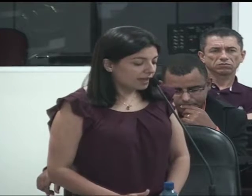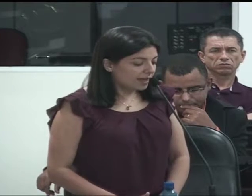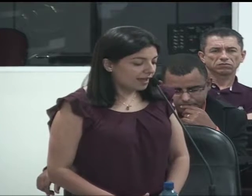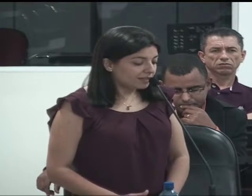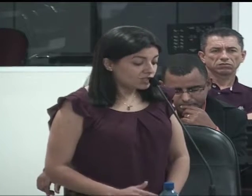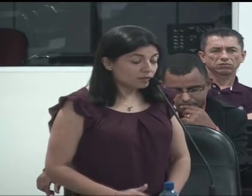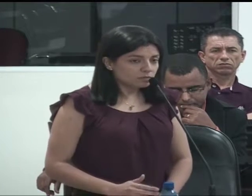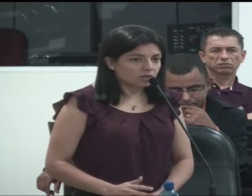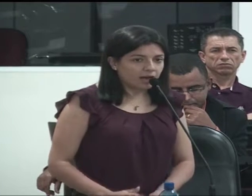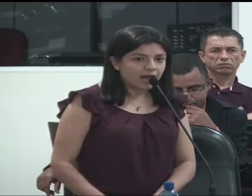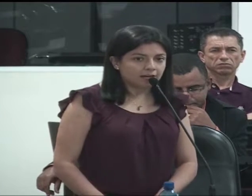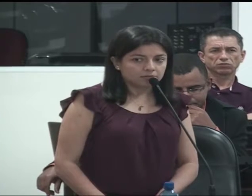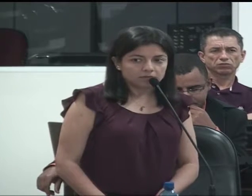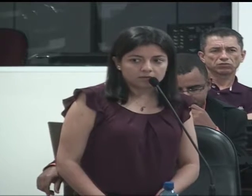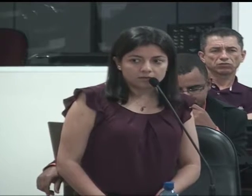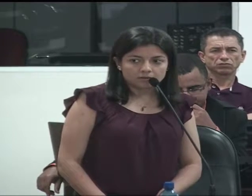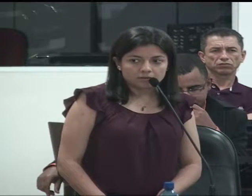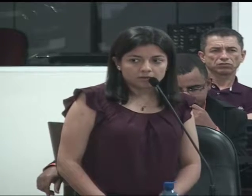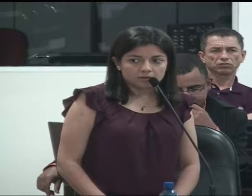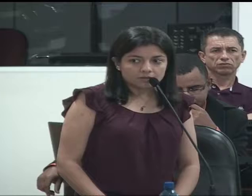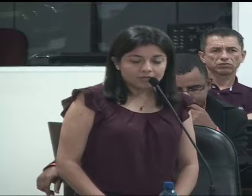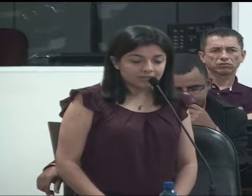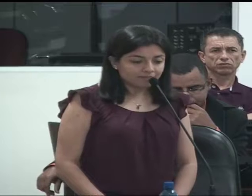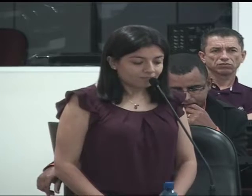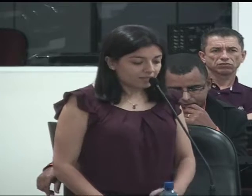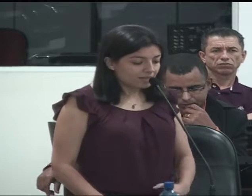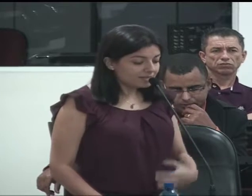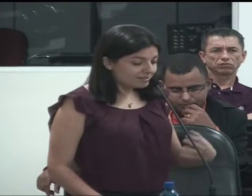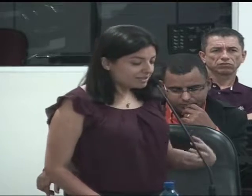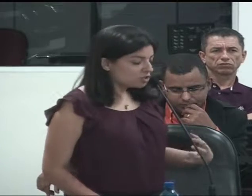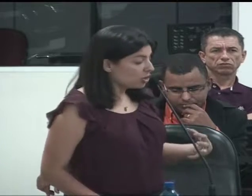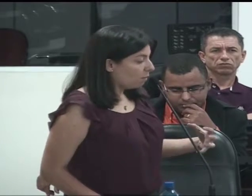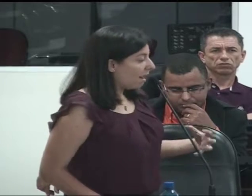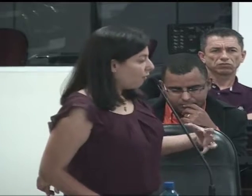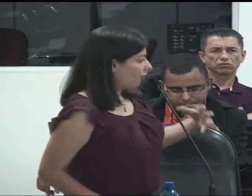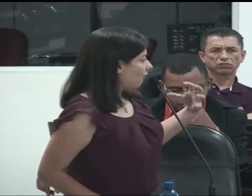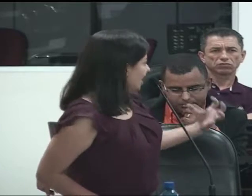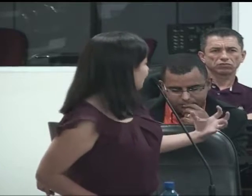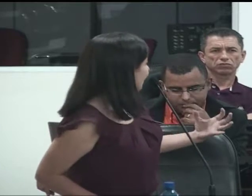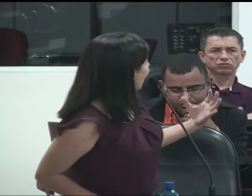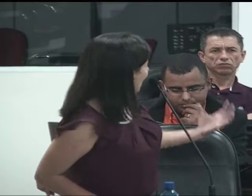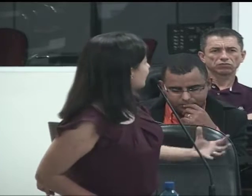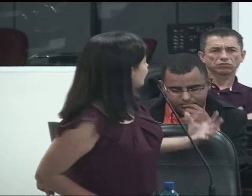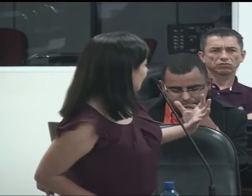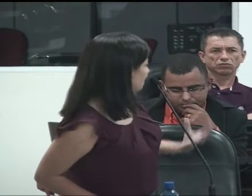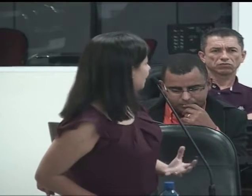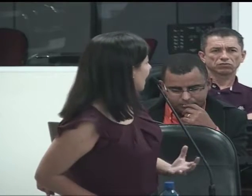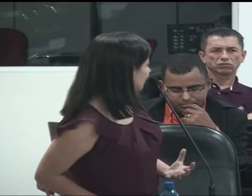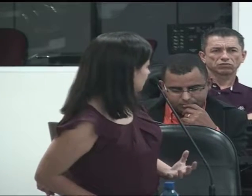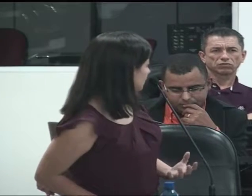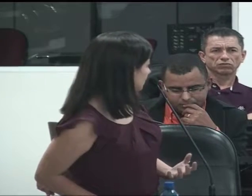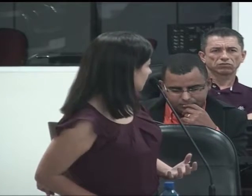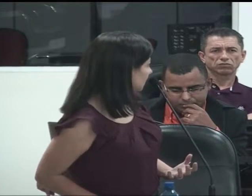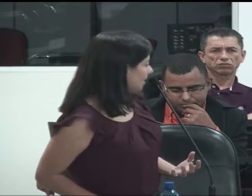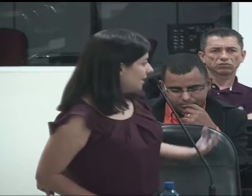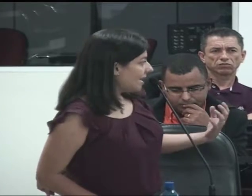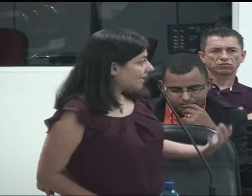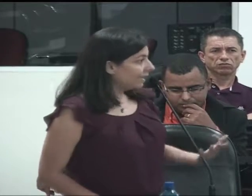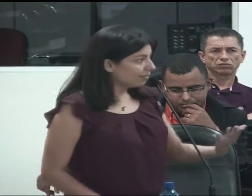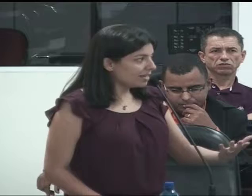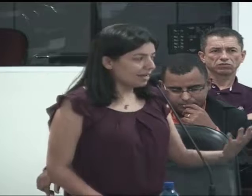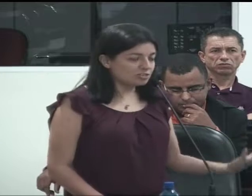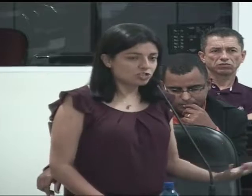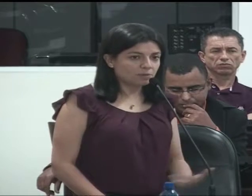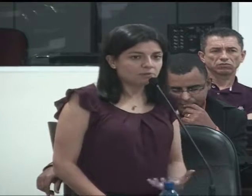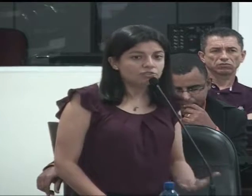Então, deixemos claro que existe uma ofensa a essas liberdades. E